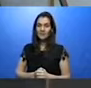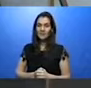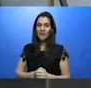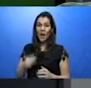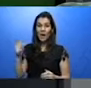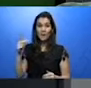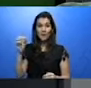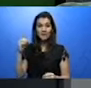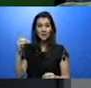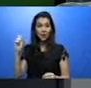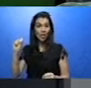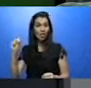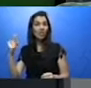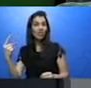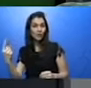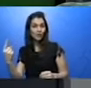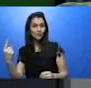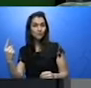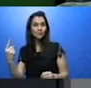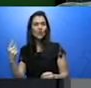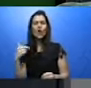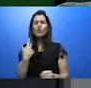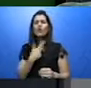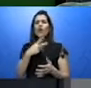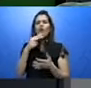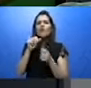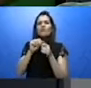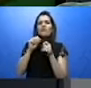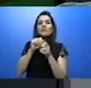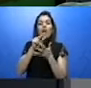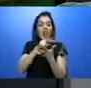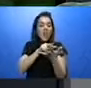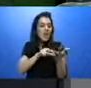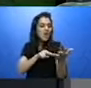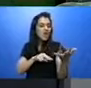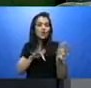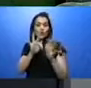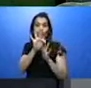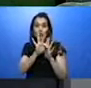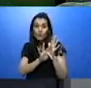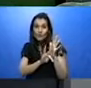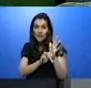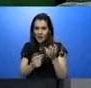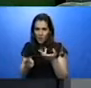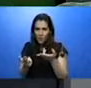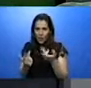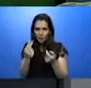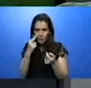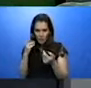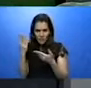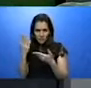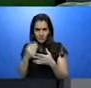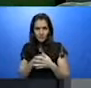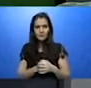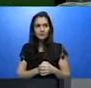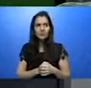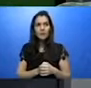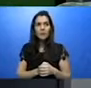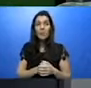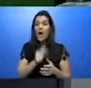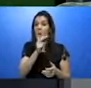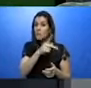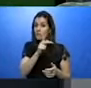página 181, nós faremos a leitura desse texto. Ele é o mesmo que vai aparecer aqui agora, olha. Só que a professora